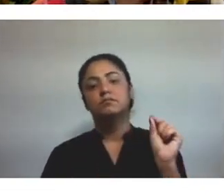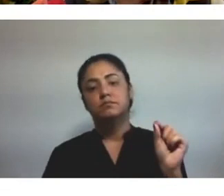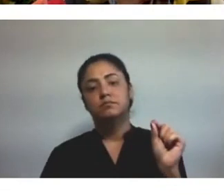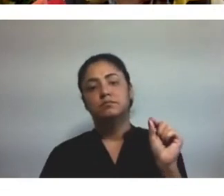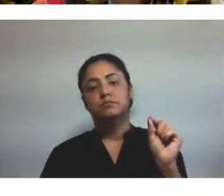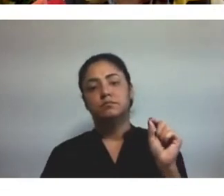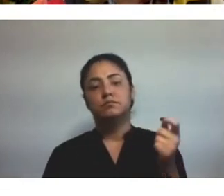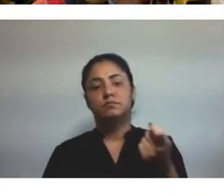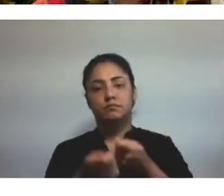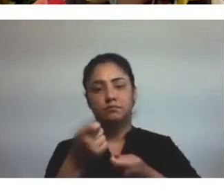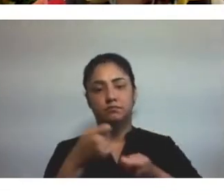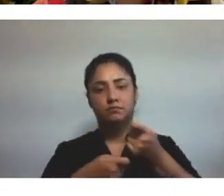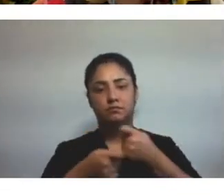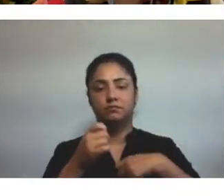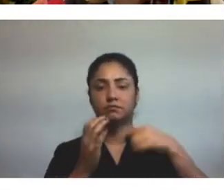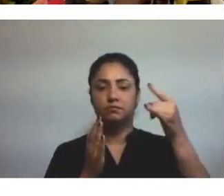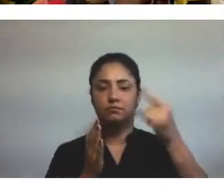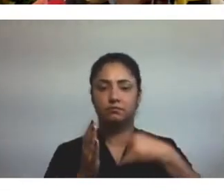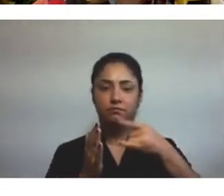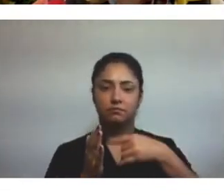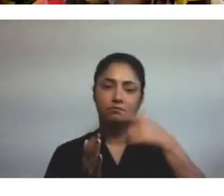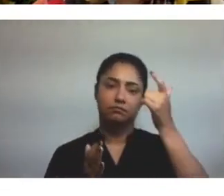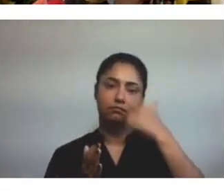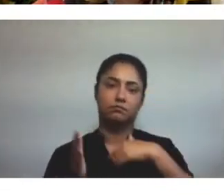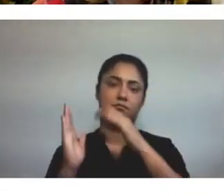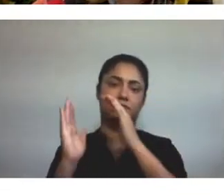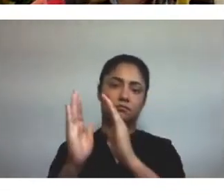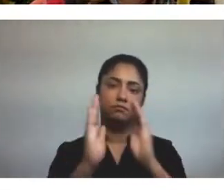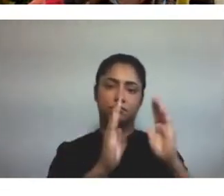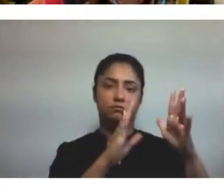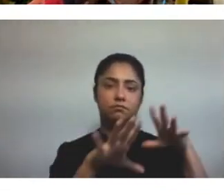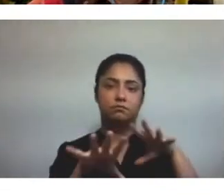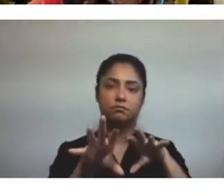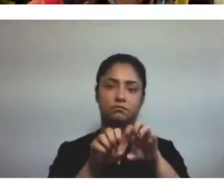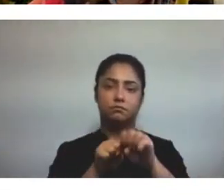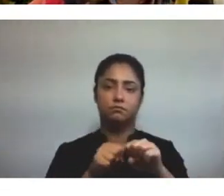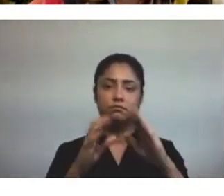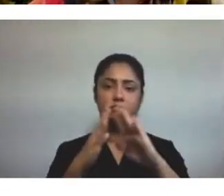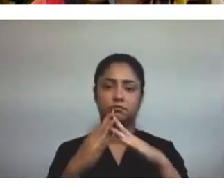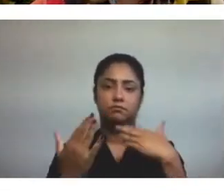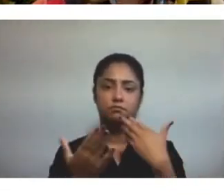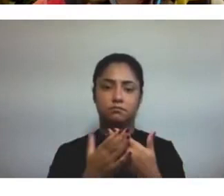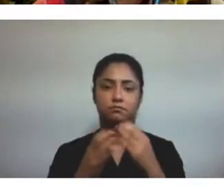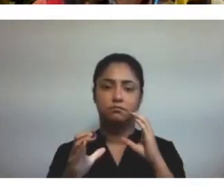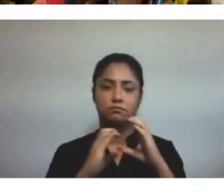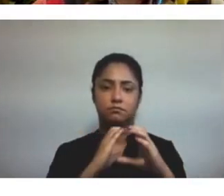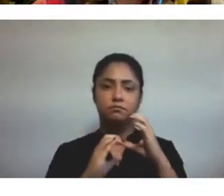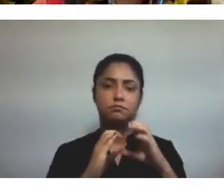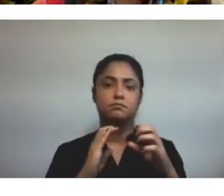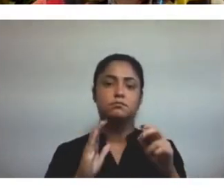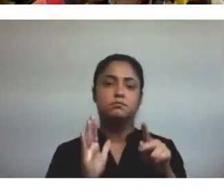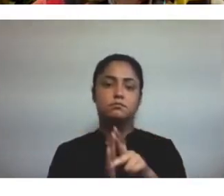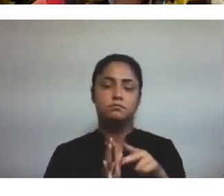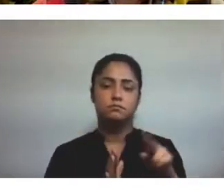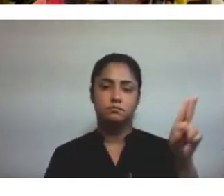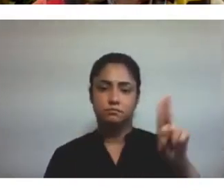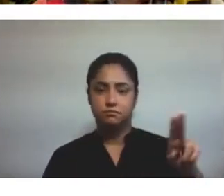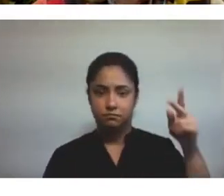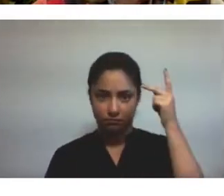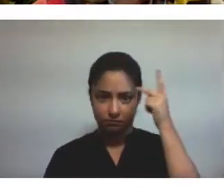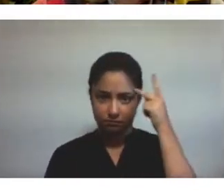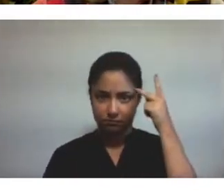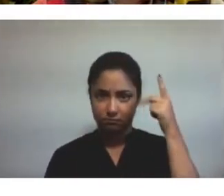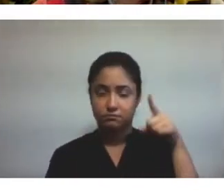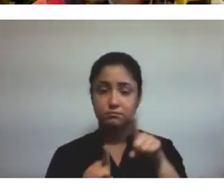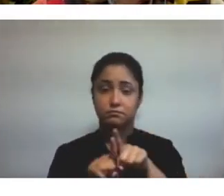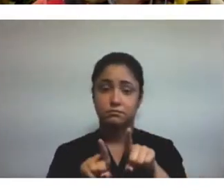e documentação. Sou bibliotecária formada pela Escola de Comunicações e Artes da USP. Também fiz o meu mestrado